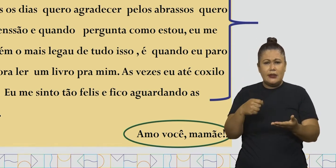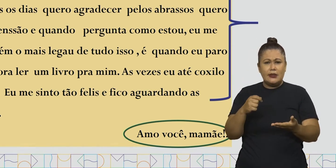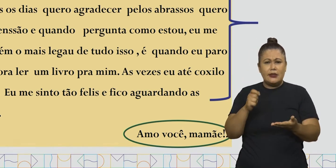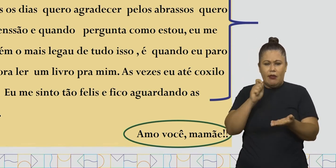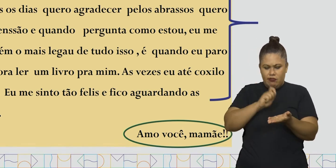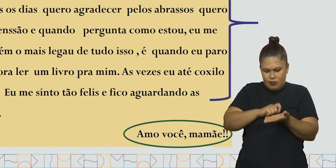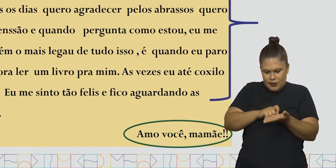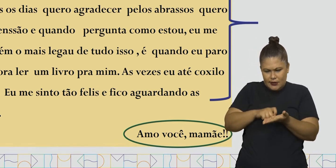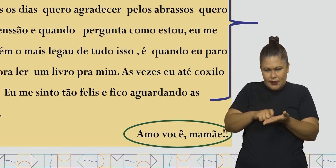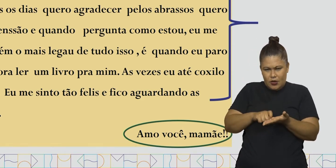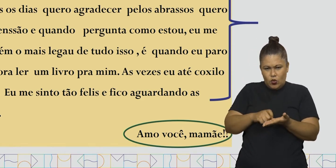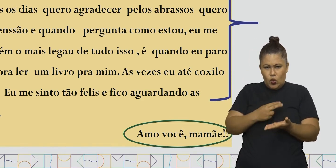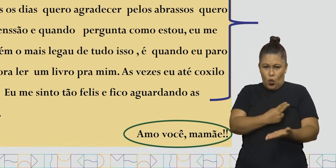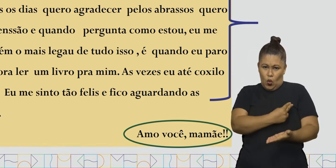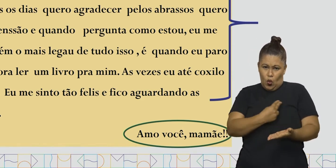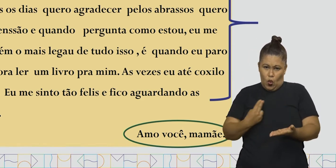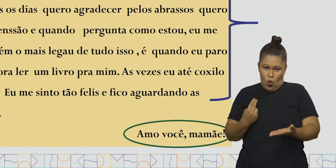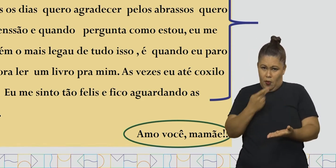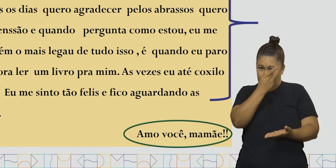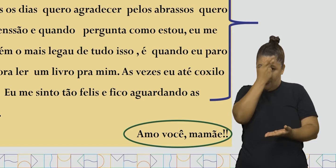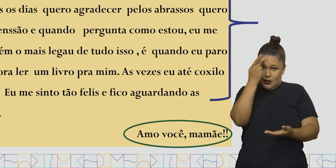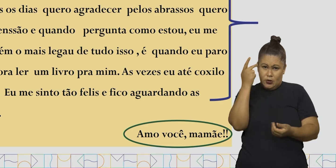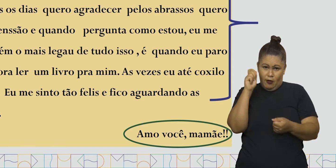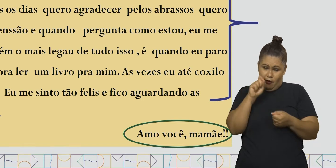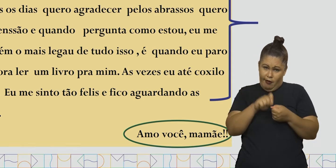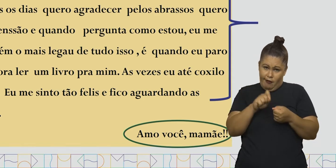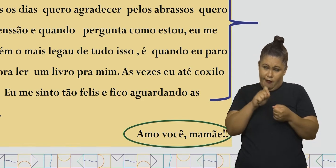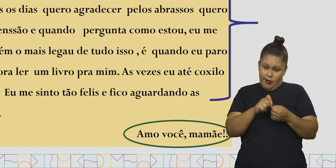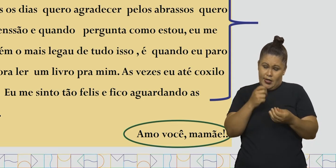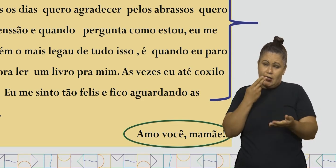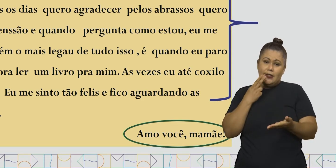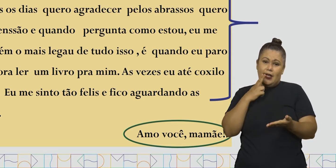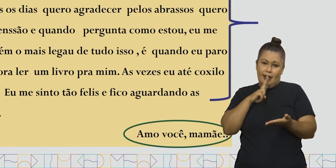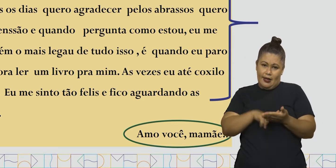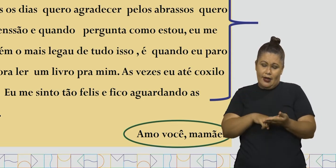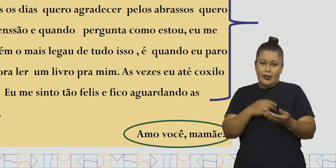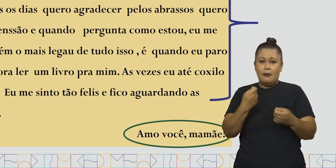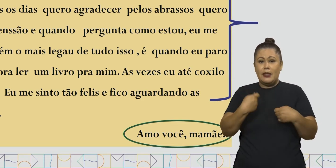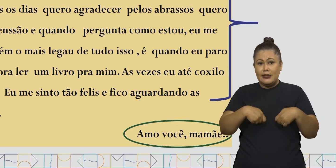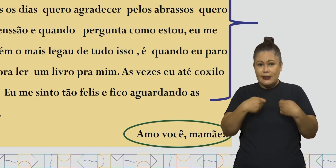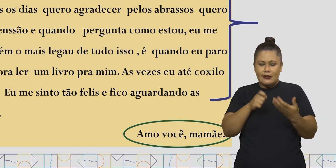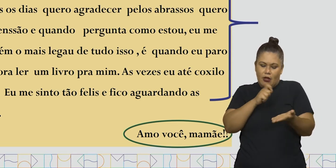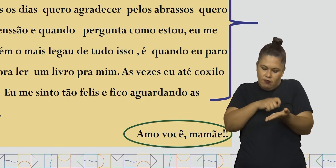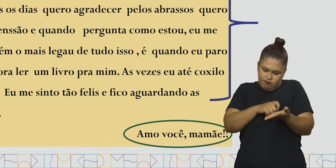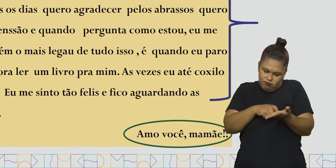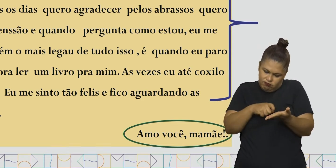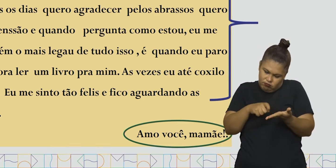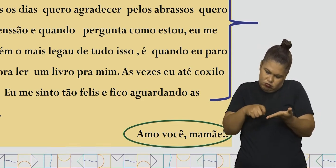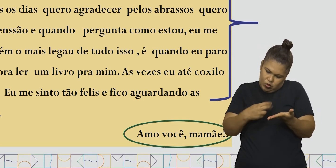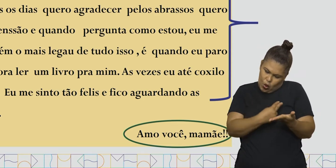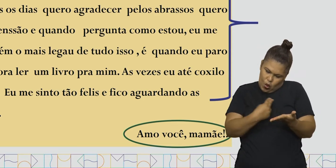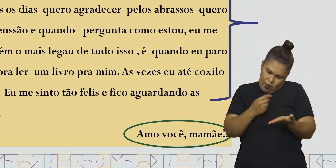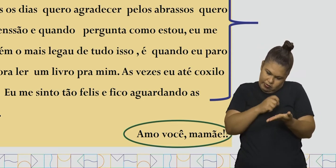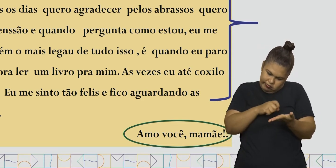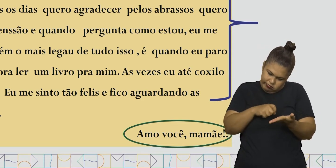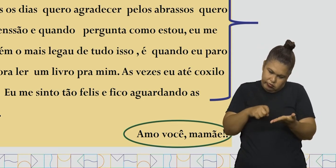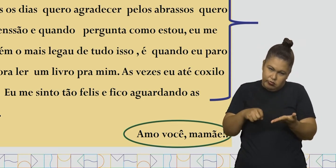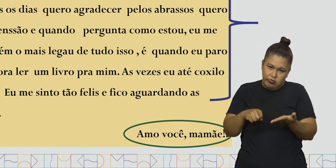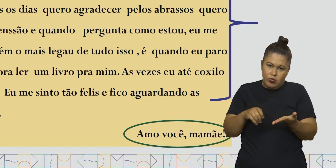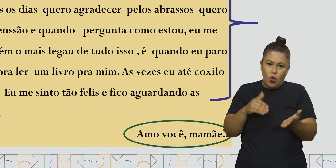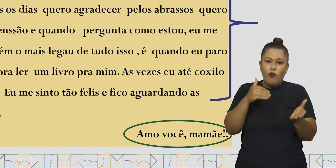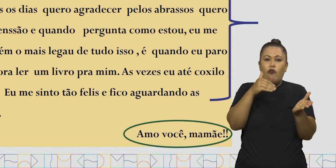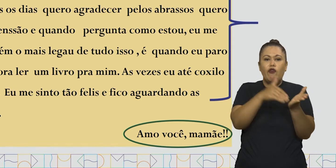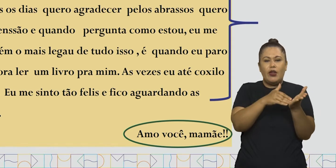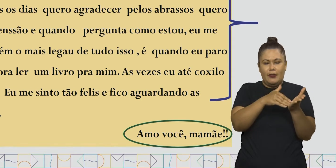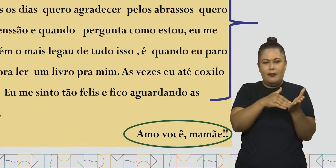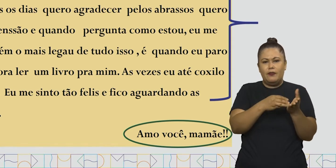ter assinatura, ou seja, a pessoa que envia a carta deve se identificar. E em